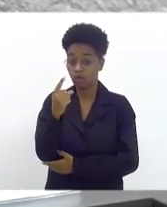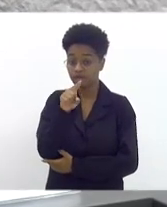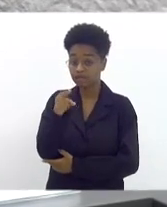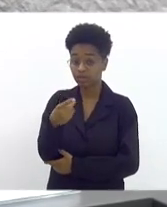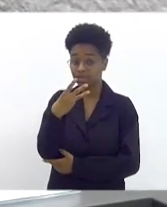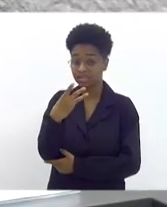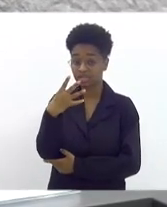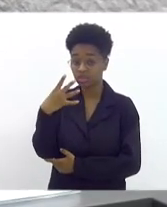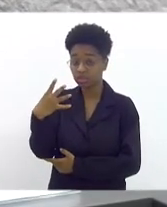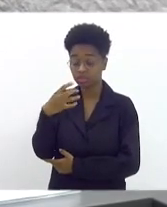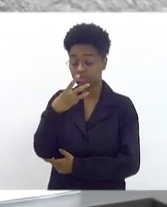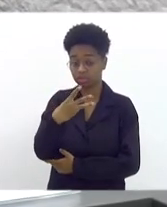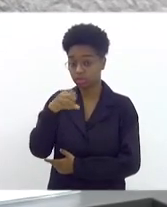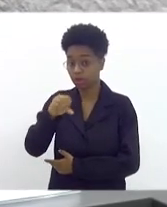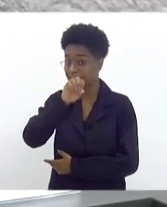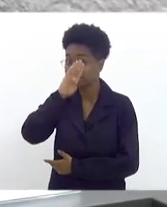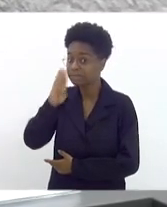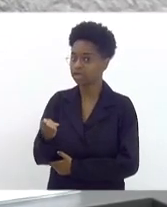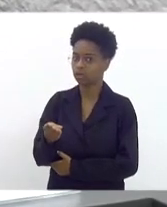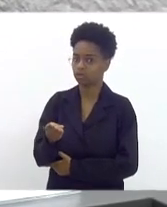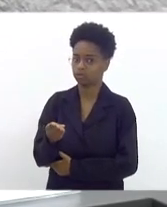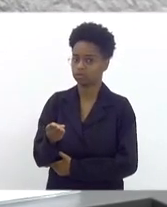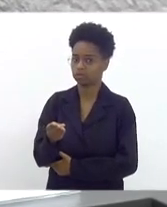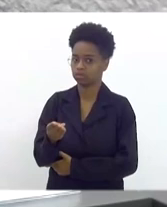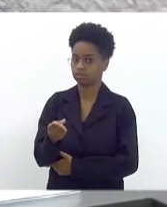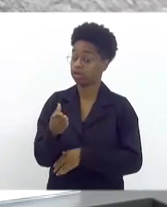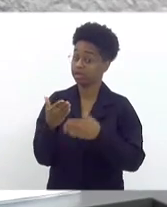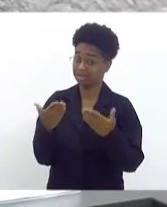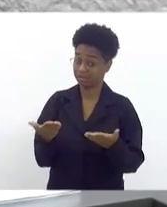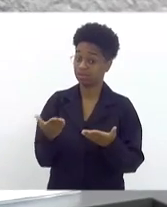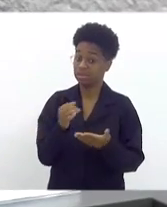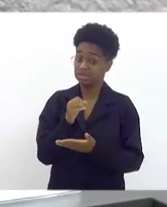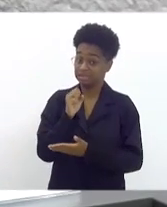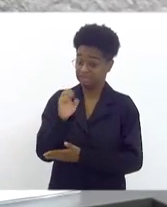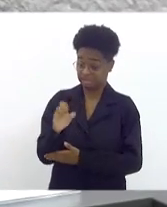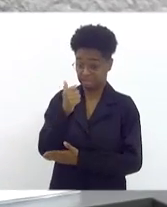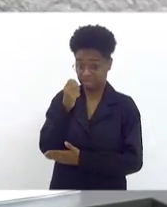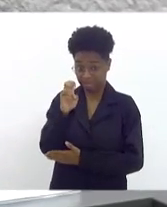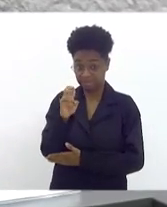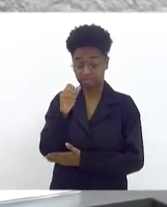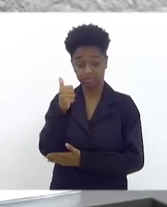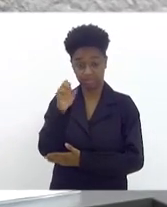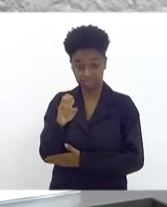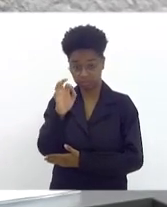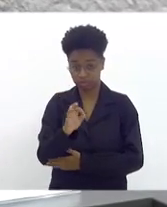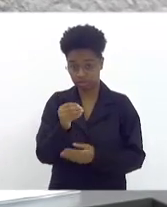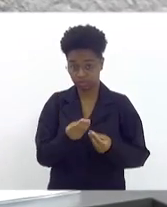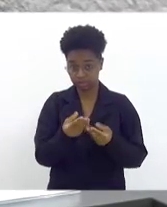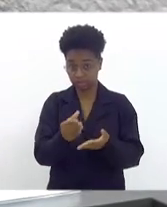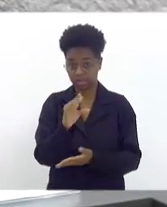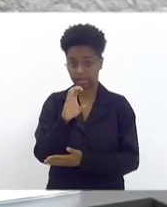1,39 bilhão. Nossa. Então, deputado Carlos Macedo, se pegar 15% que ficam com eles, a gente está vendo